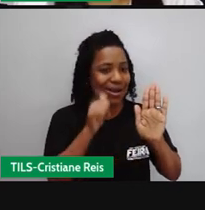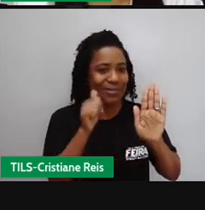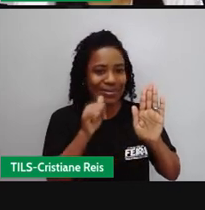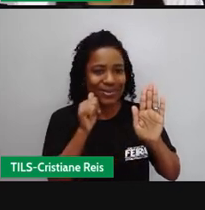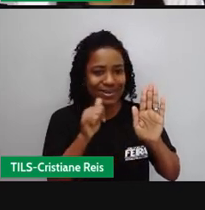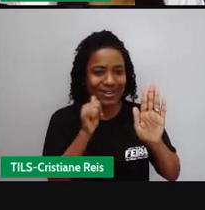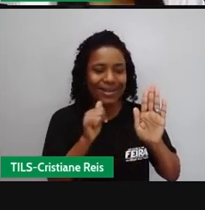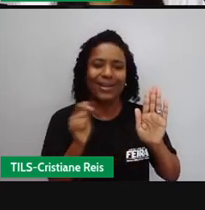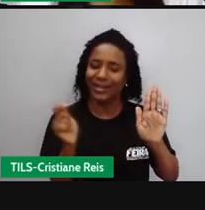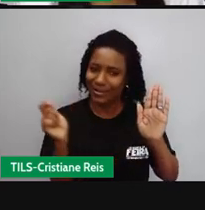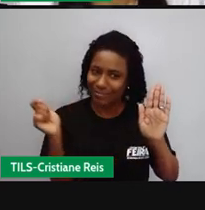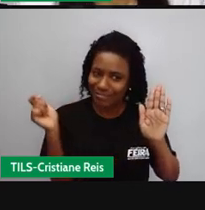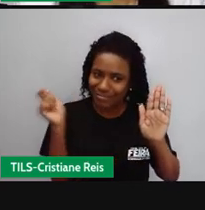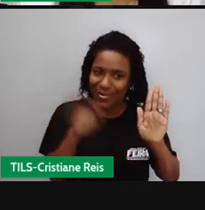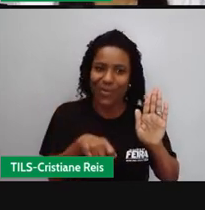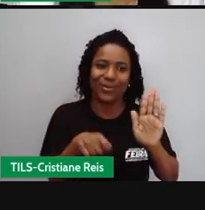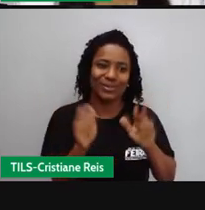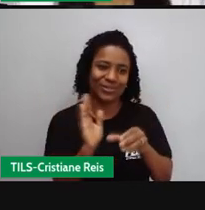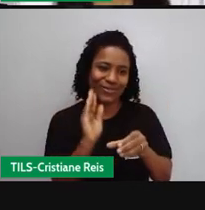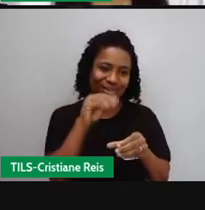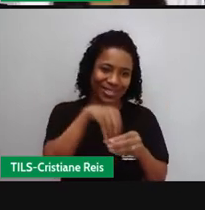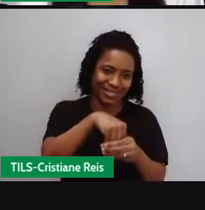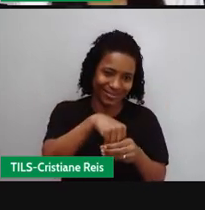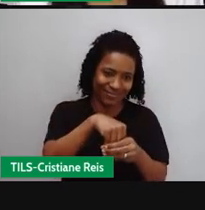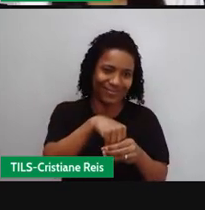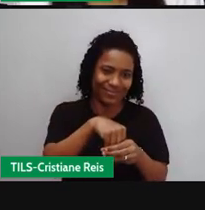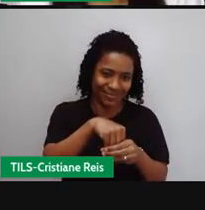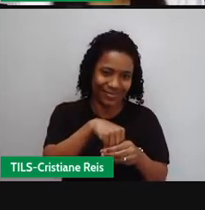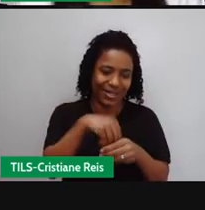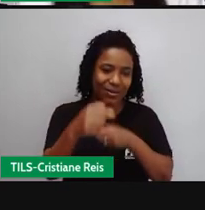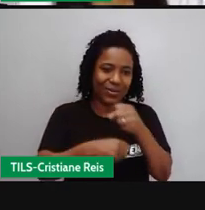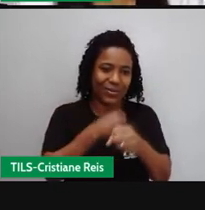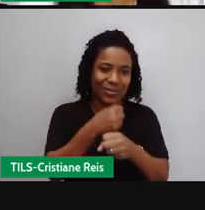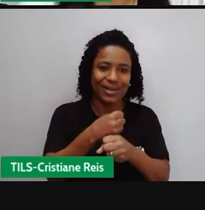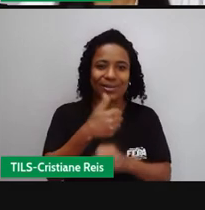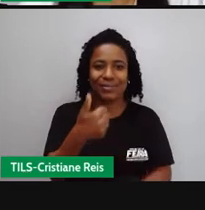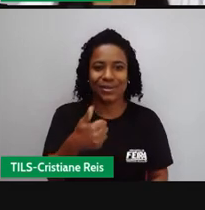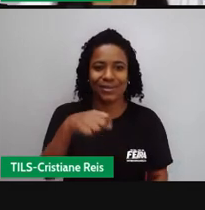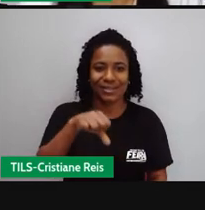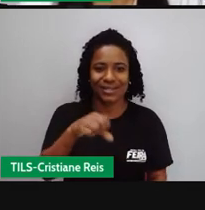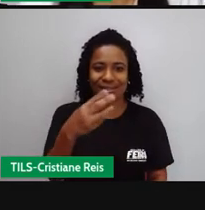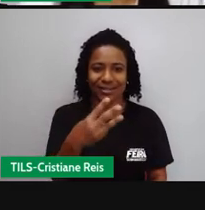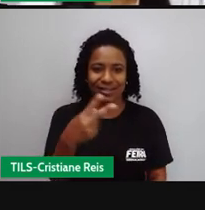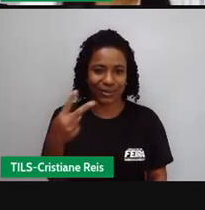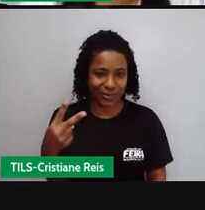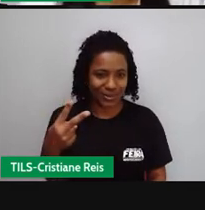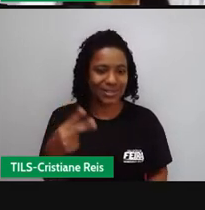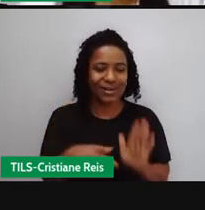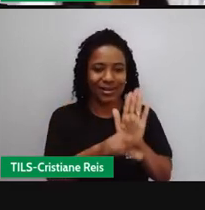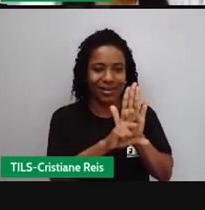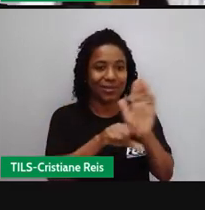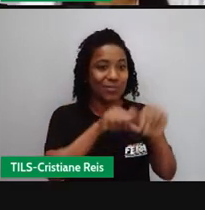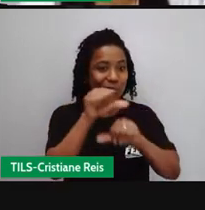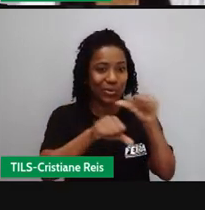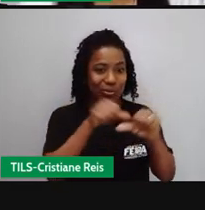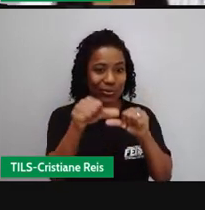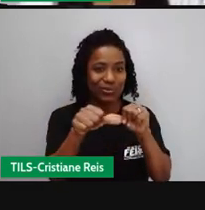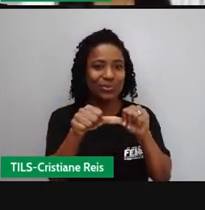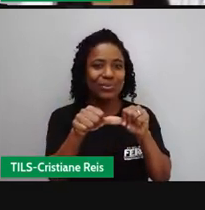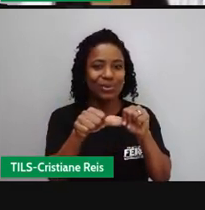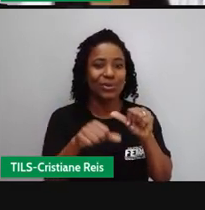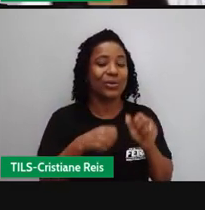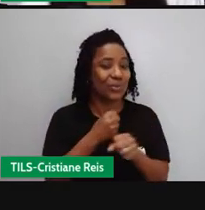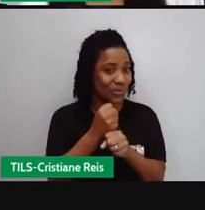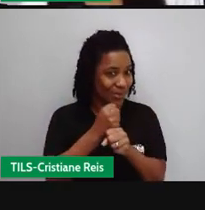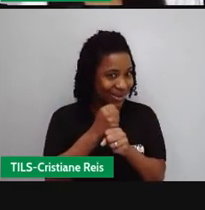eram secretos. E só a partir dessa reforma também do Código Eleitoral em 1932 é que